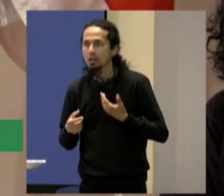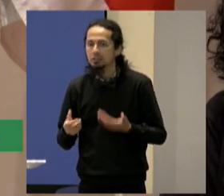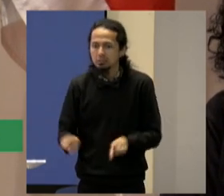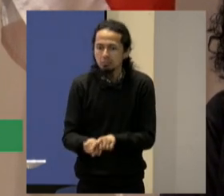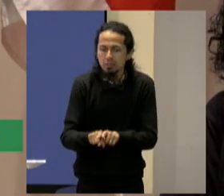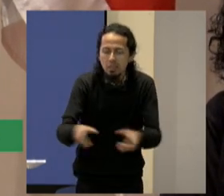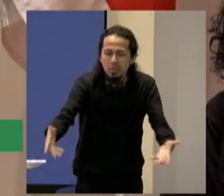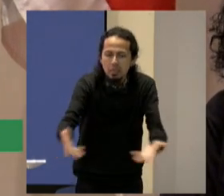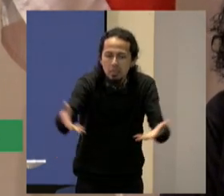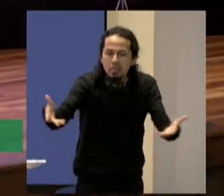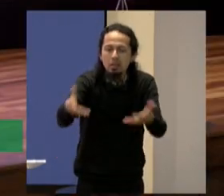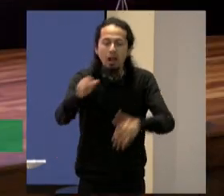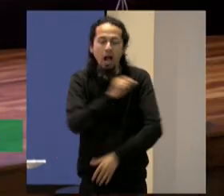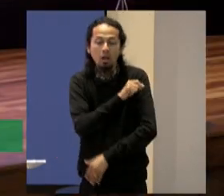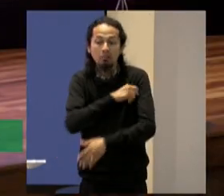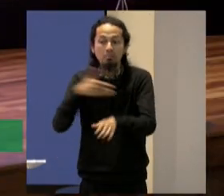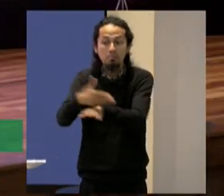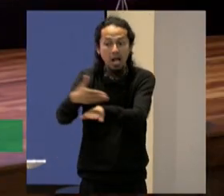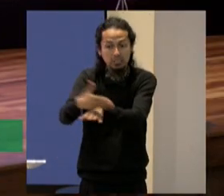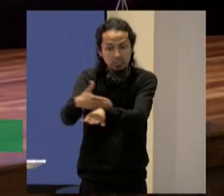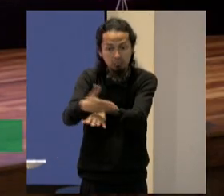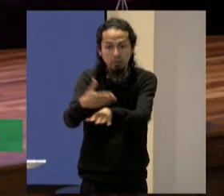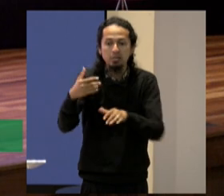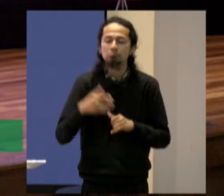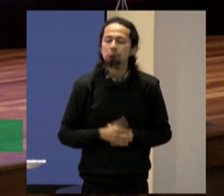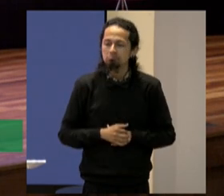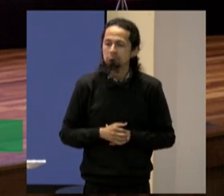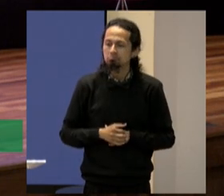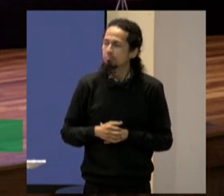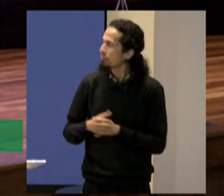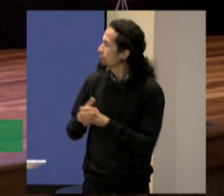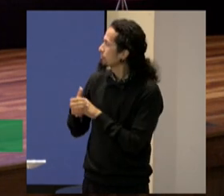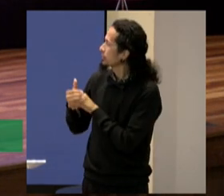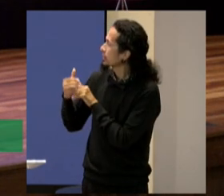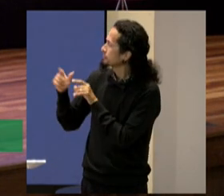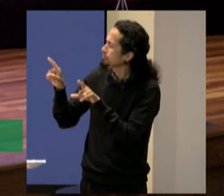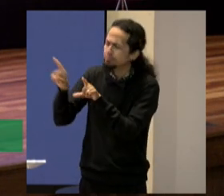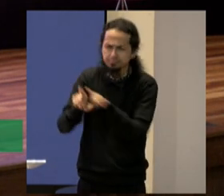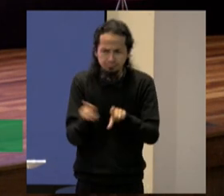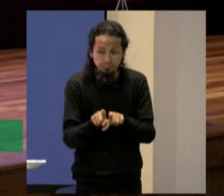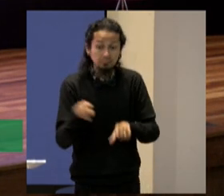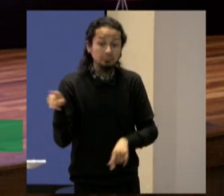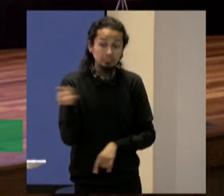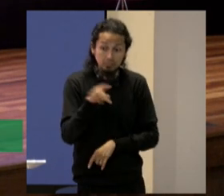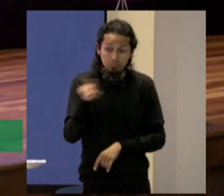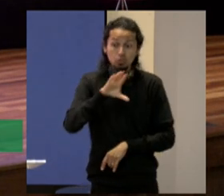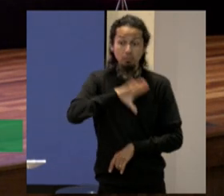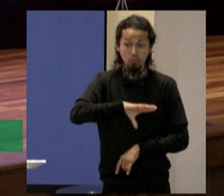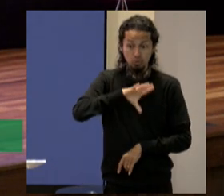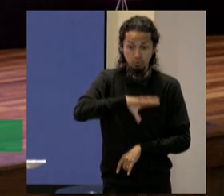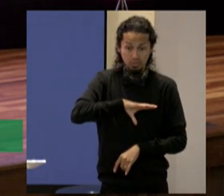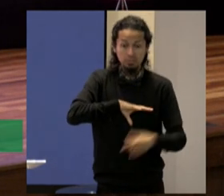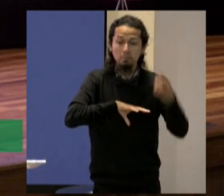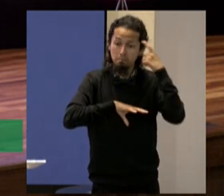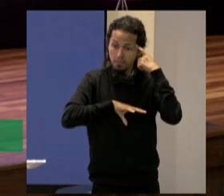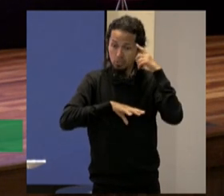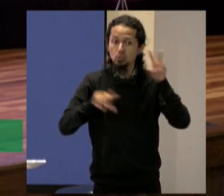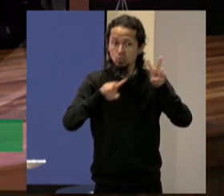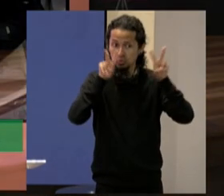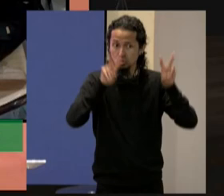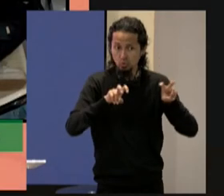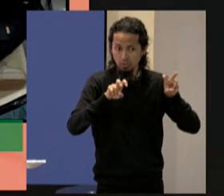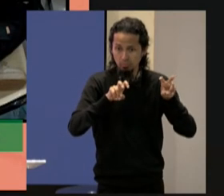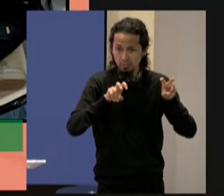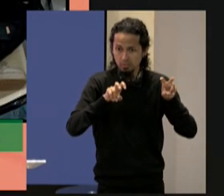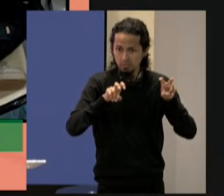estudantes. A gente também tem a professora de português, que pensou junto com a professora Carol de